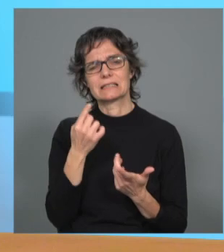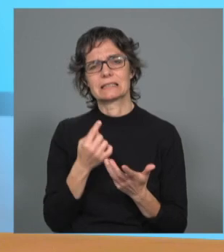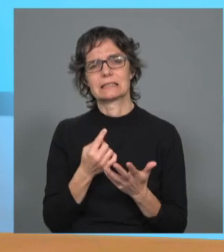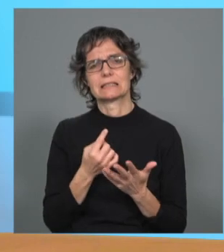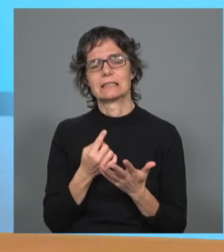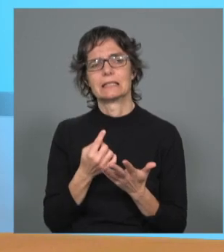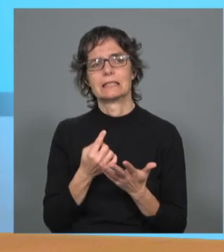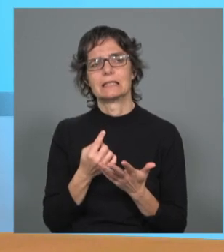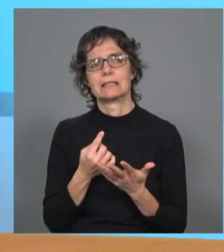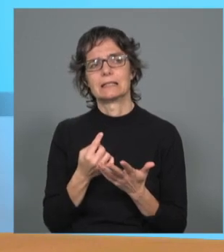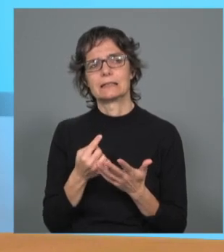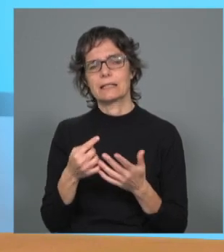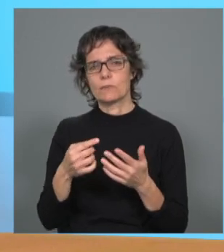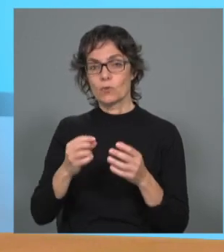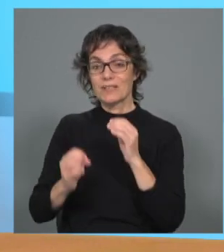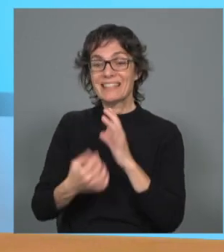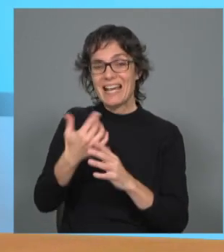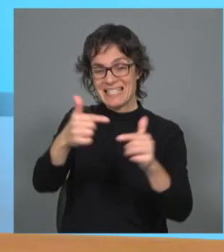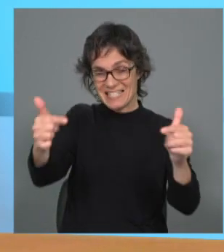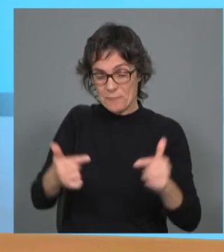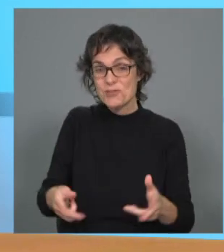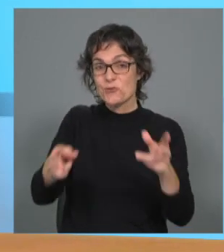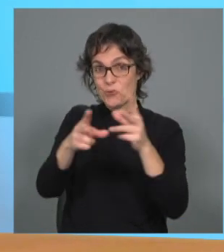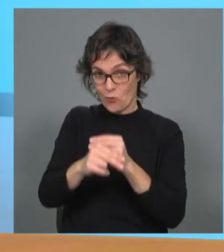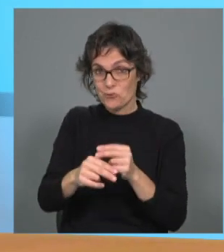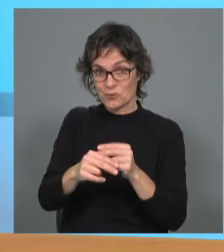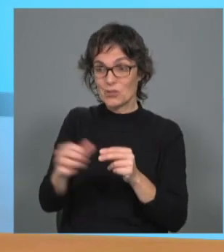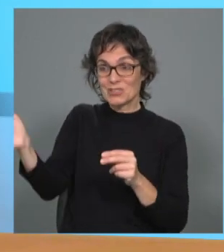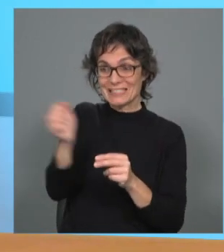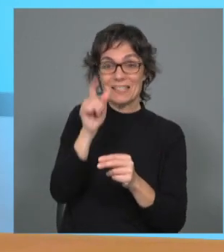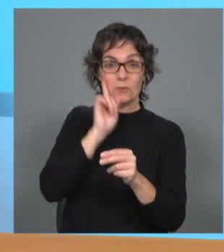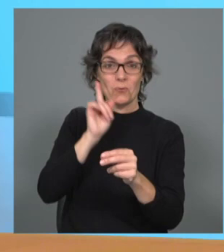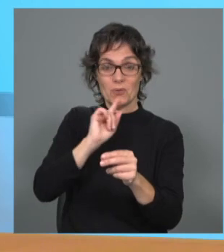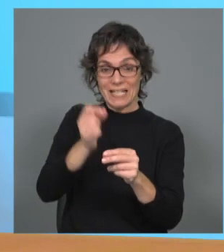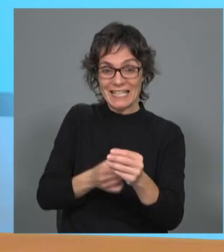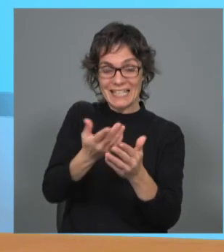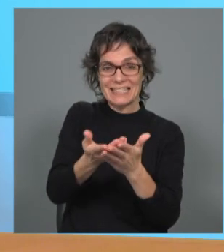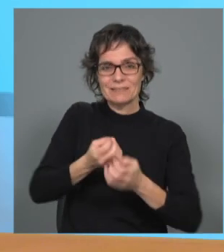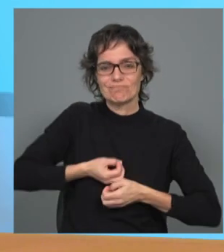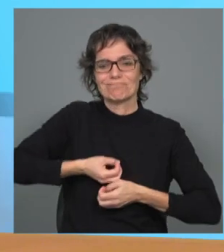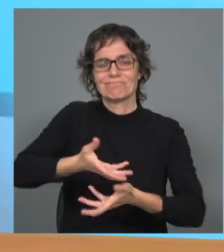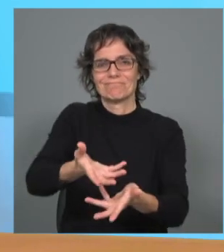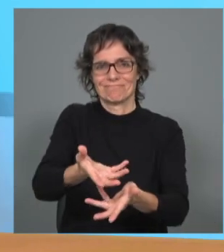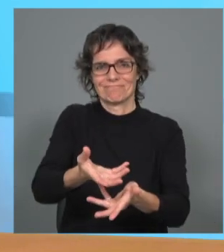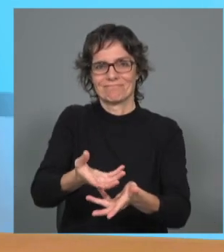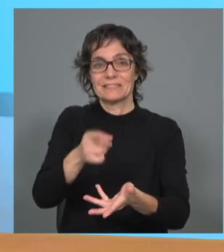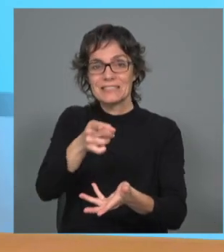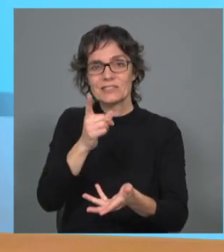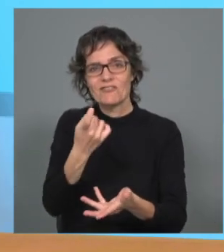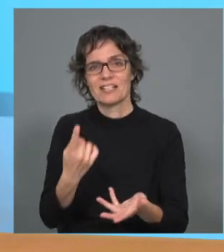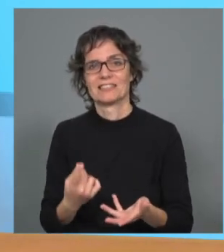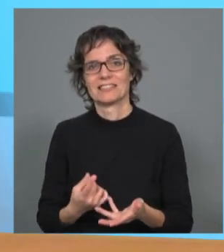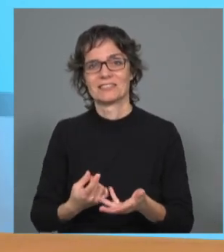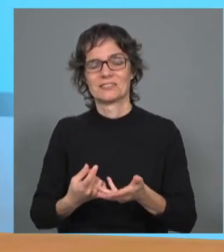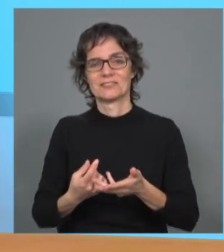onde efetivamente a nossa voz possa ter um impacto que leva à resolução. Porque aí é que está